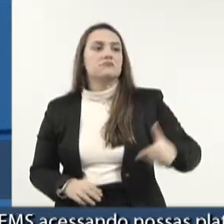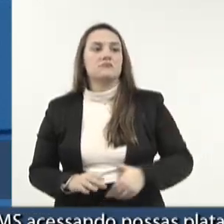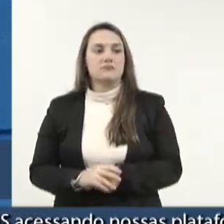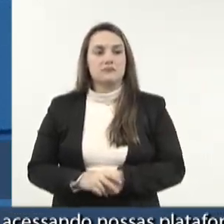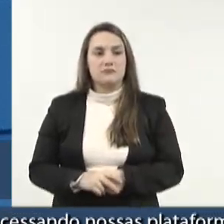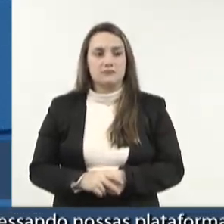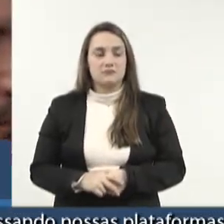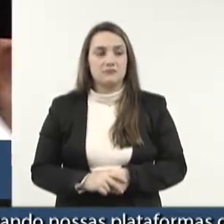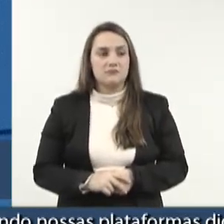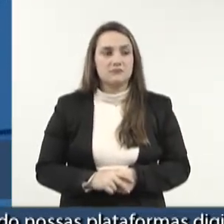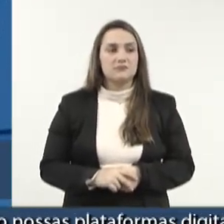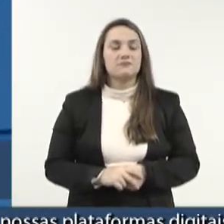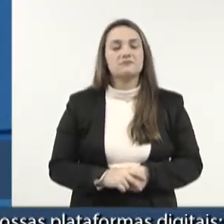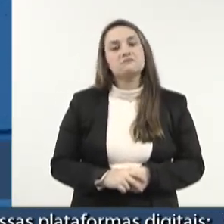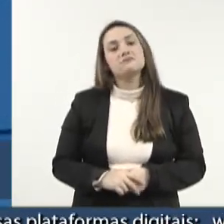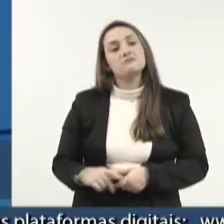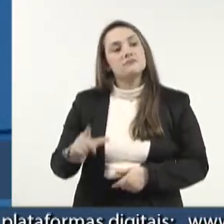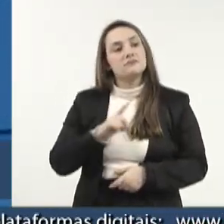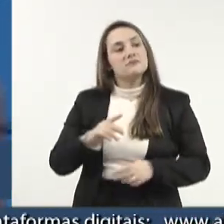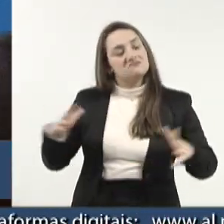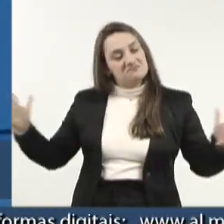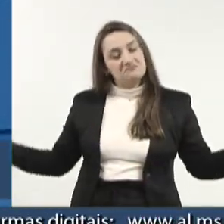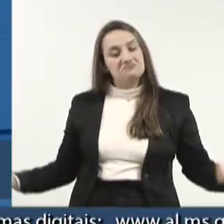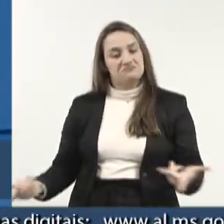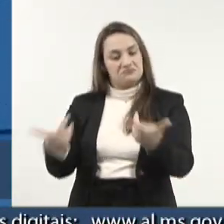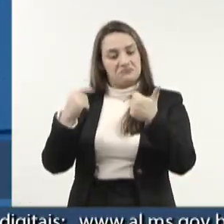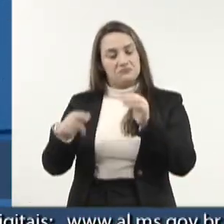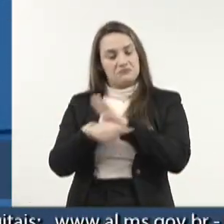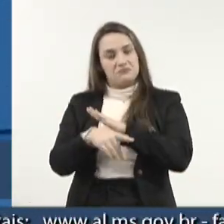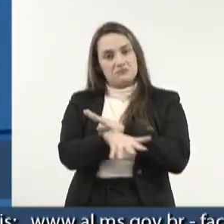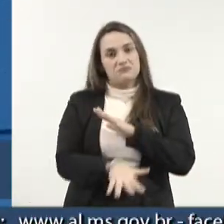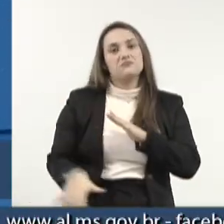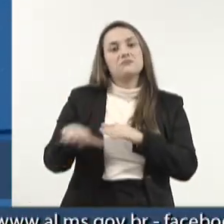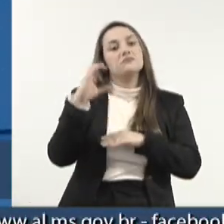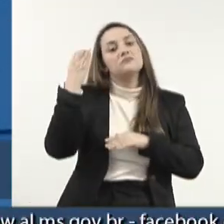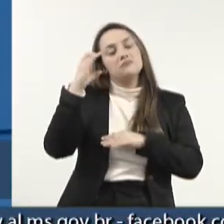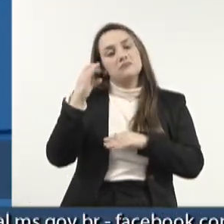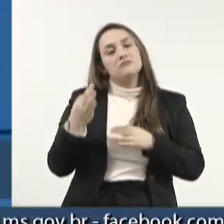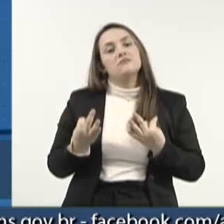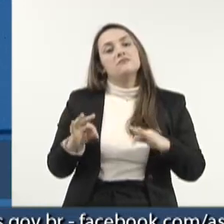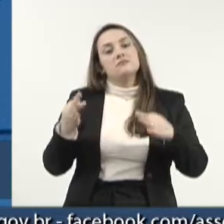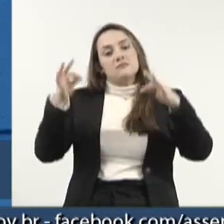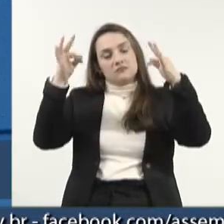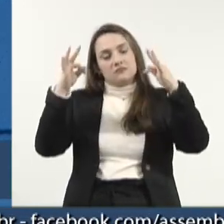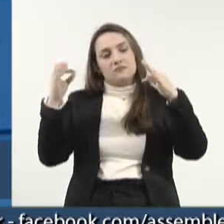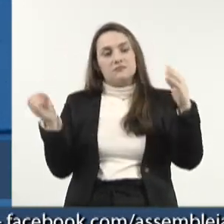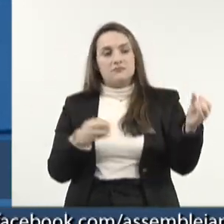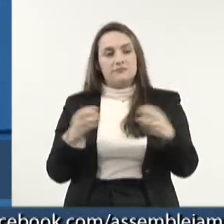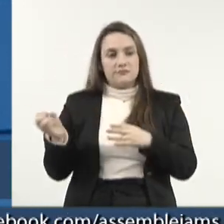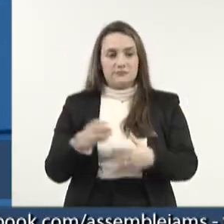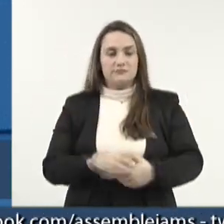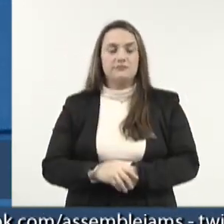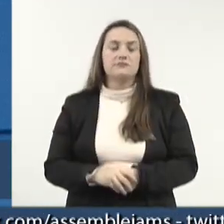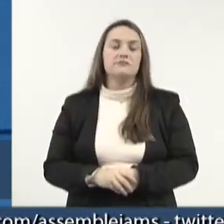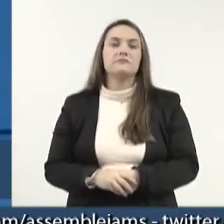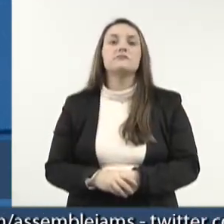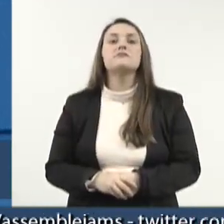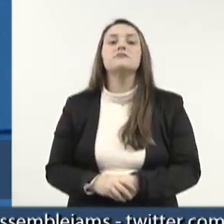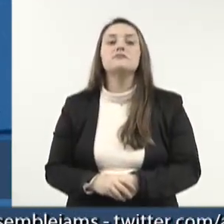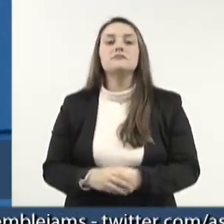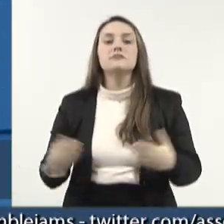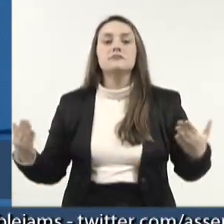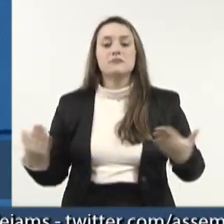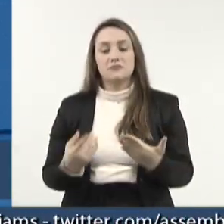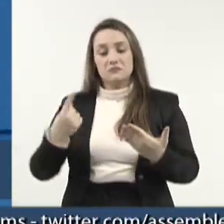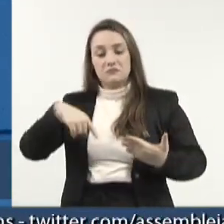domina, né, a nível de país, essa área da ciência, tecnologia e inovação. E, em razão da criação da nossa comissão,